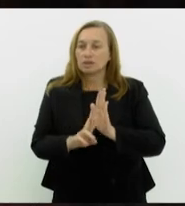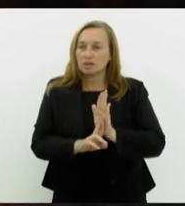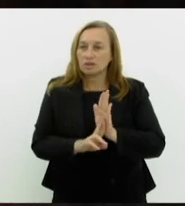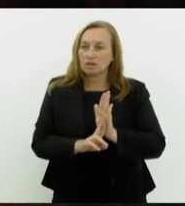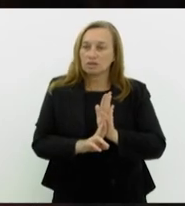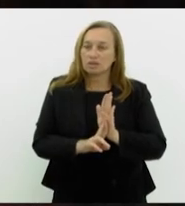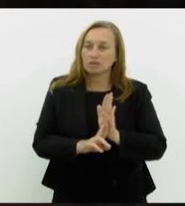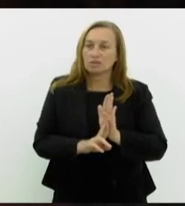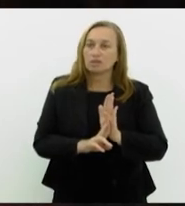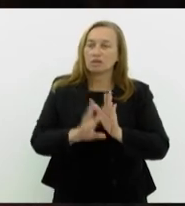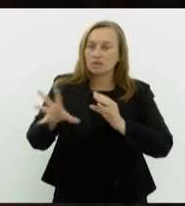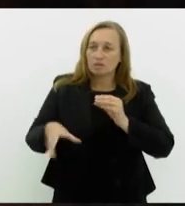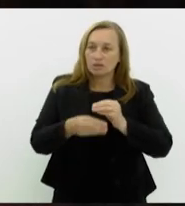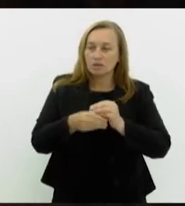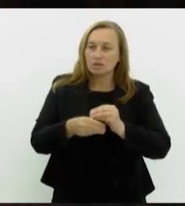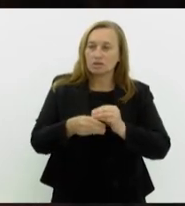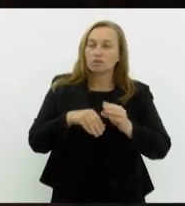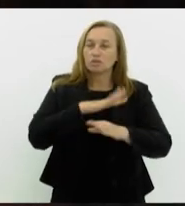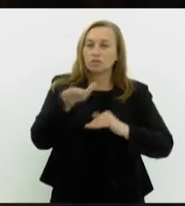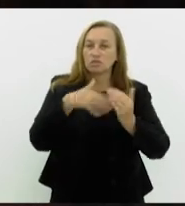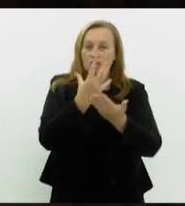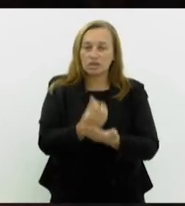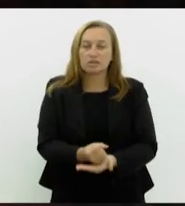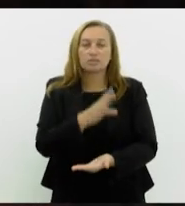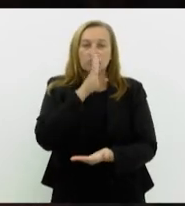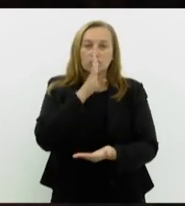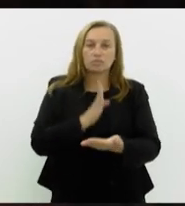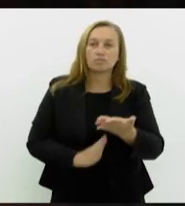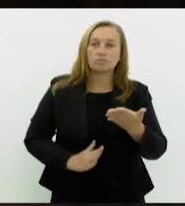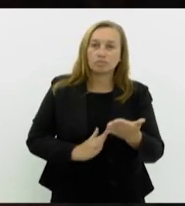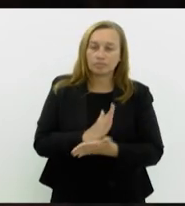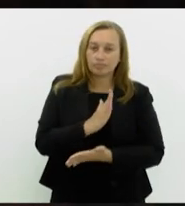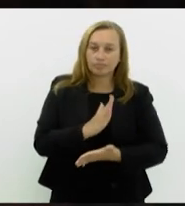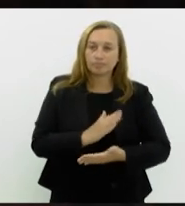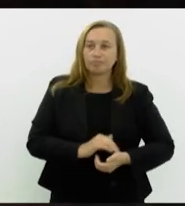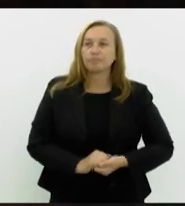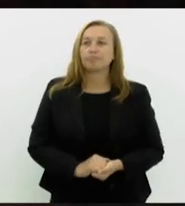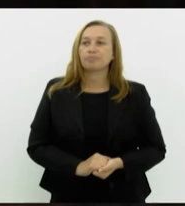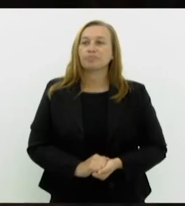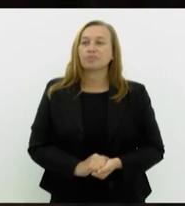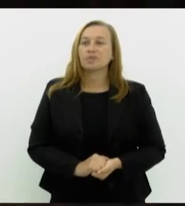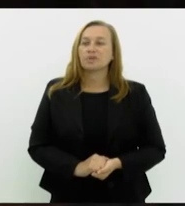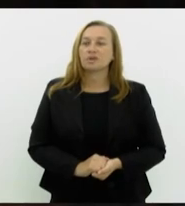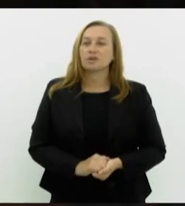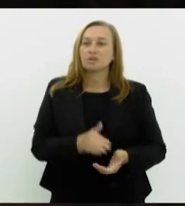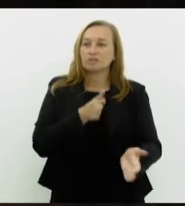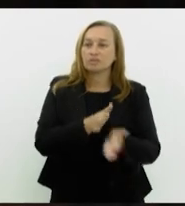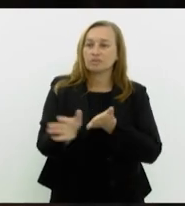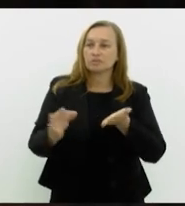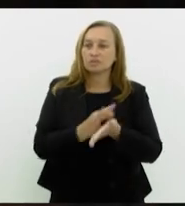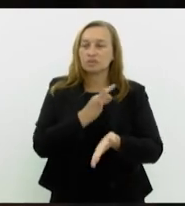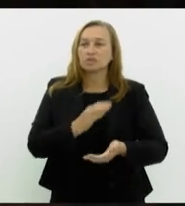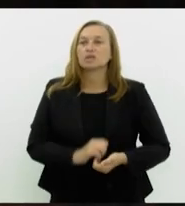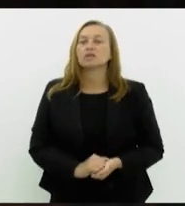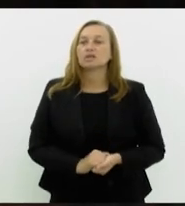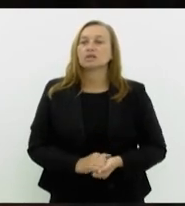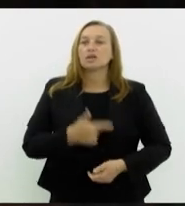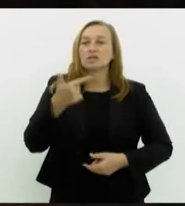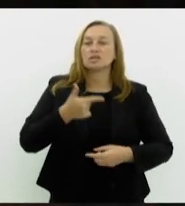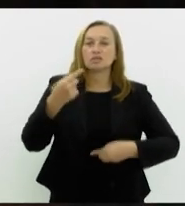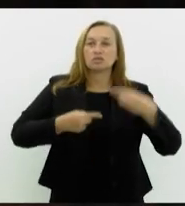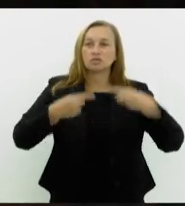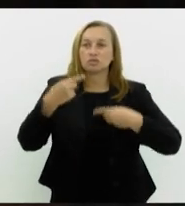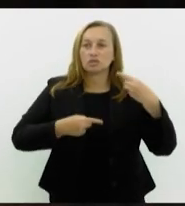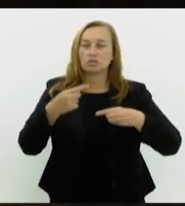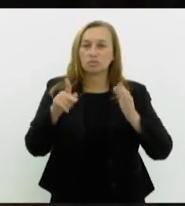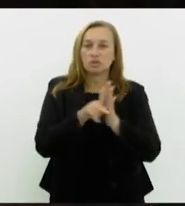vencido, assim emendado. Os senhores que aprovam, permaneçam como estão. Aprovado, vai autógrafo. Em segunda